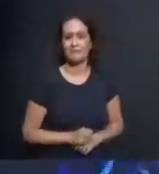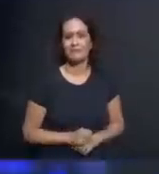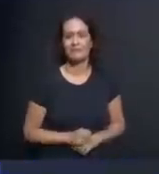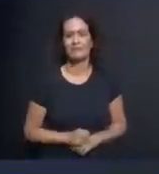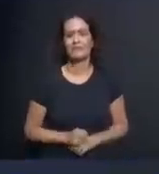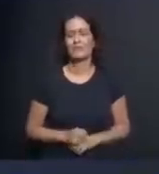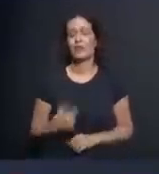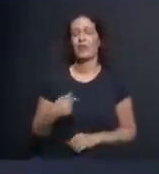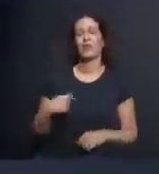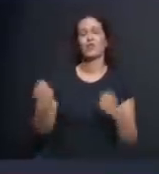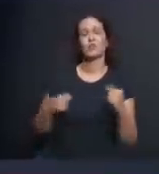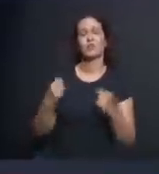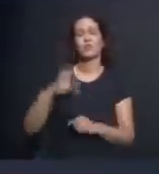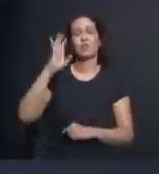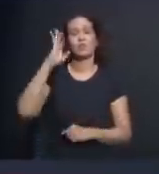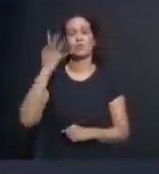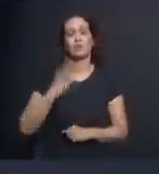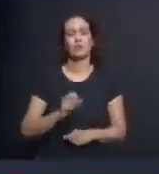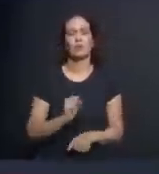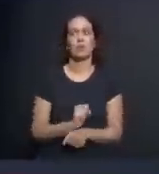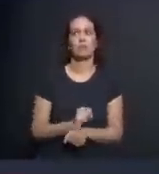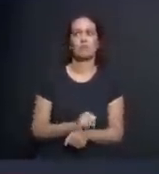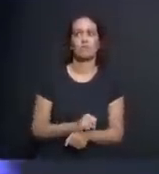Aí eu estou precisando de uma decisão, o que é para eu fazer? Espera aí.